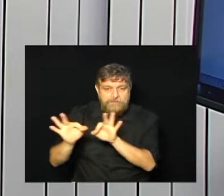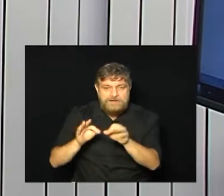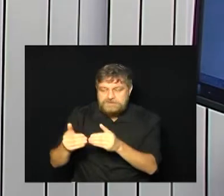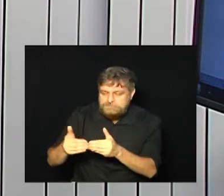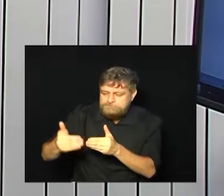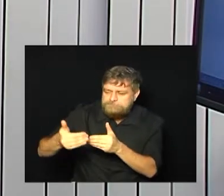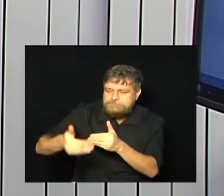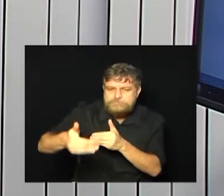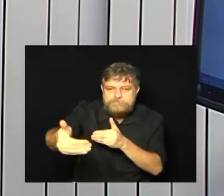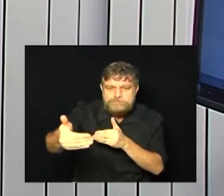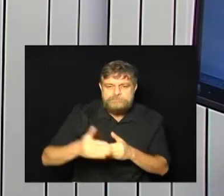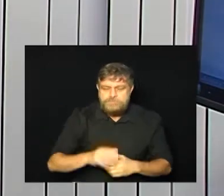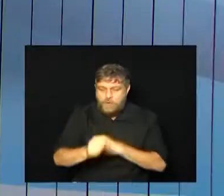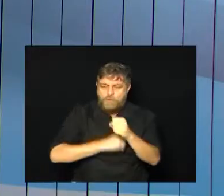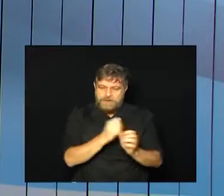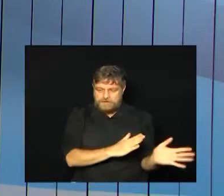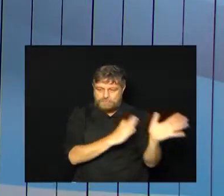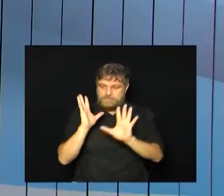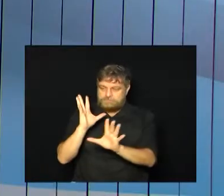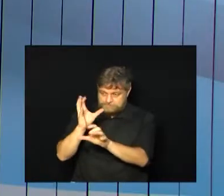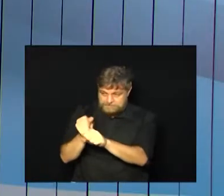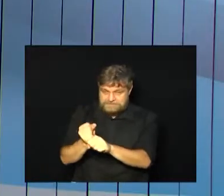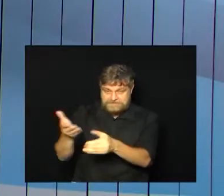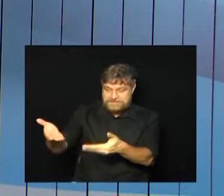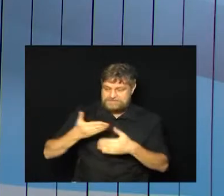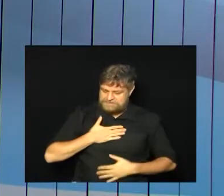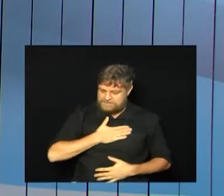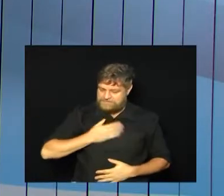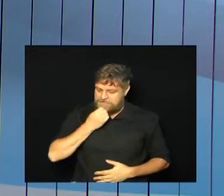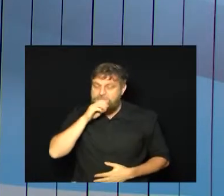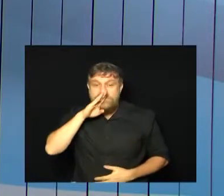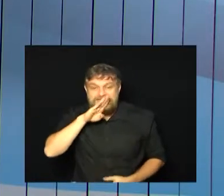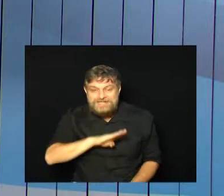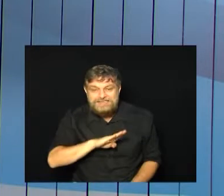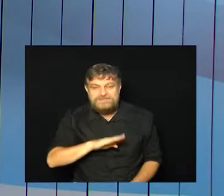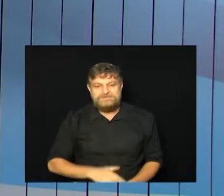prazo todo o ano de 2022? Seja bem-vinda e boa tarde.